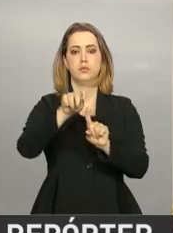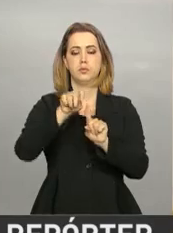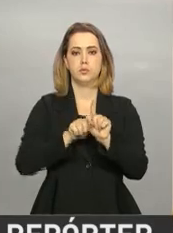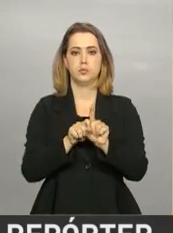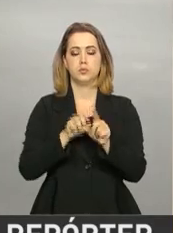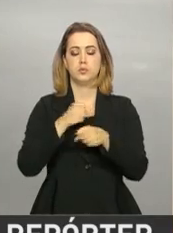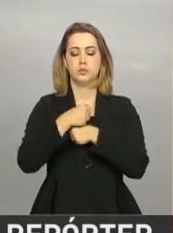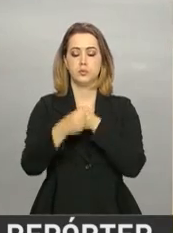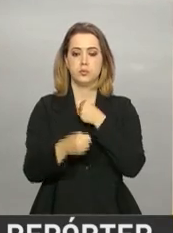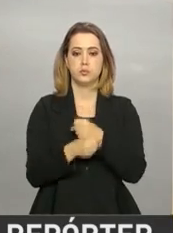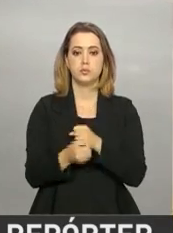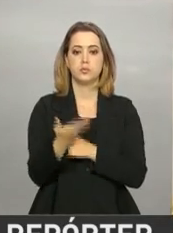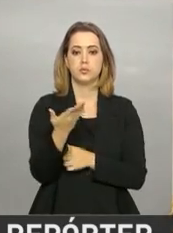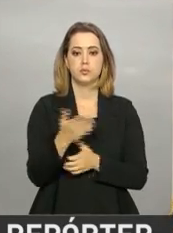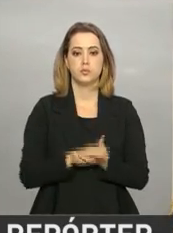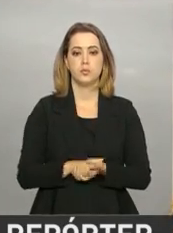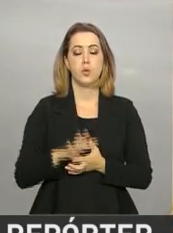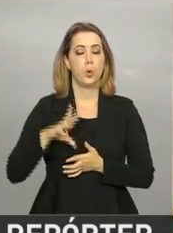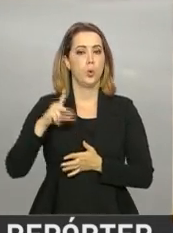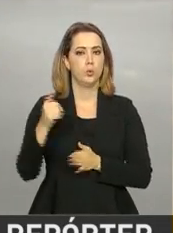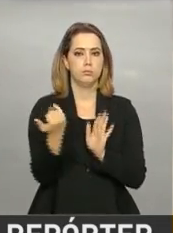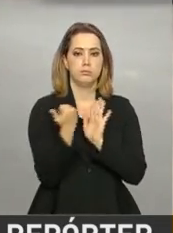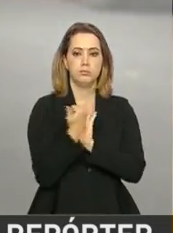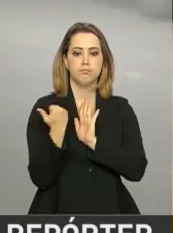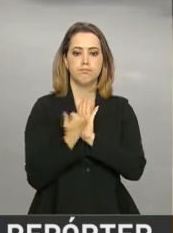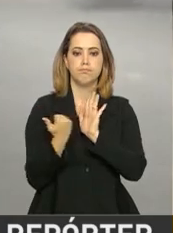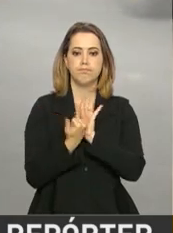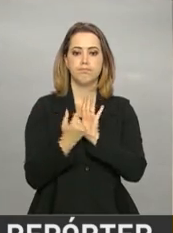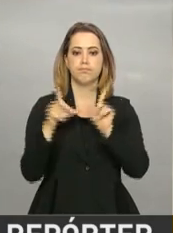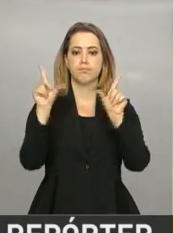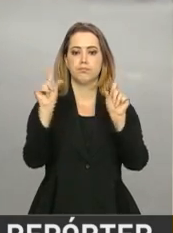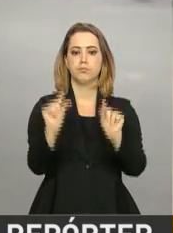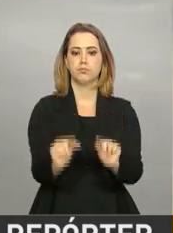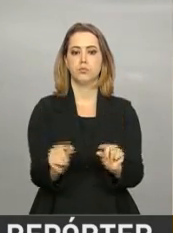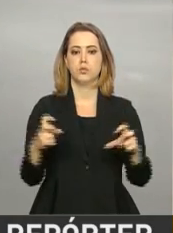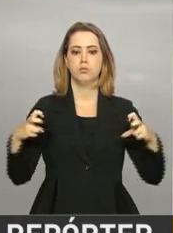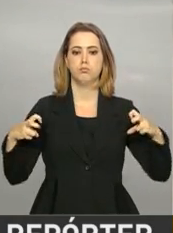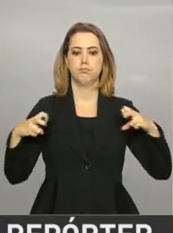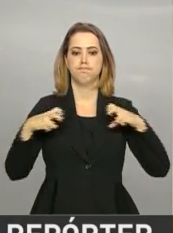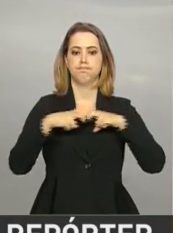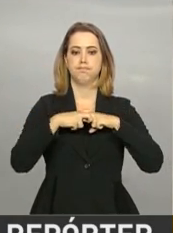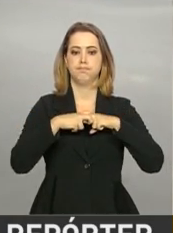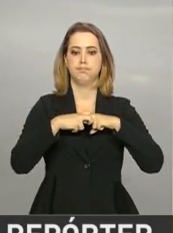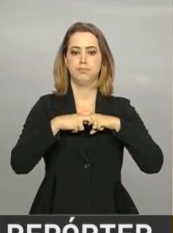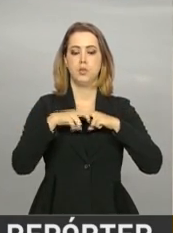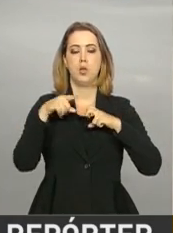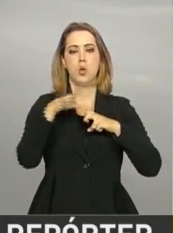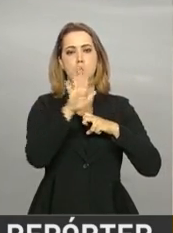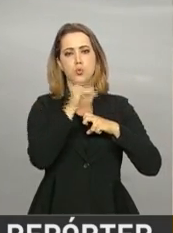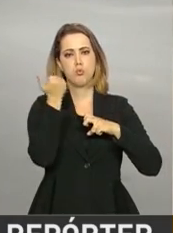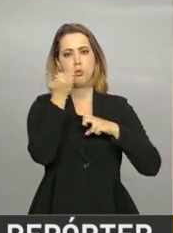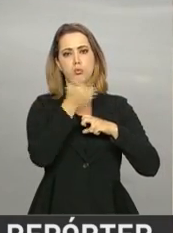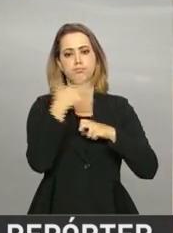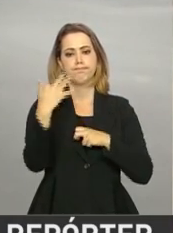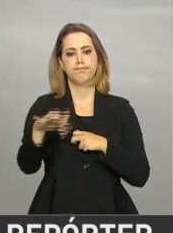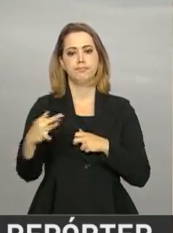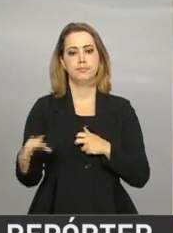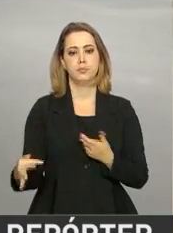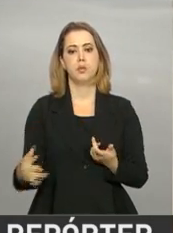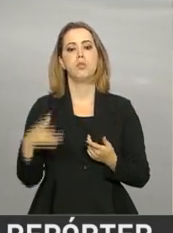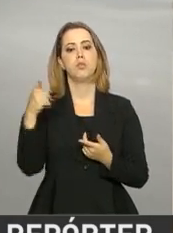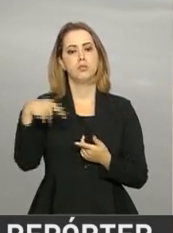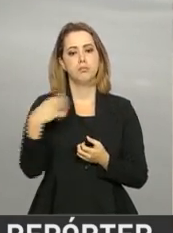2018. Toda medida que ela vem para ajudar a reduzir o número de acidentes, principalmente o número de mortos e feridos, ela é